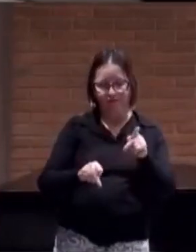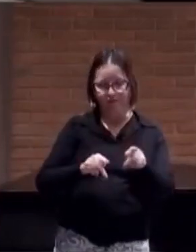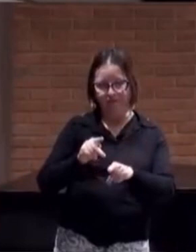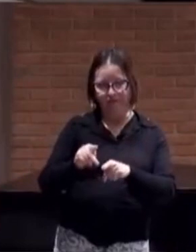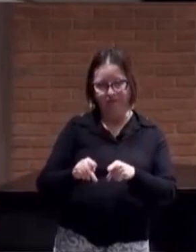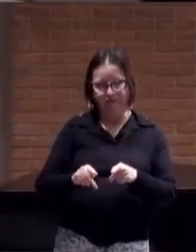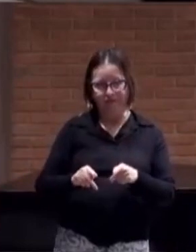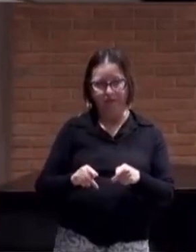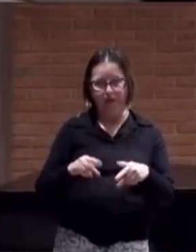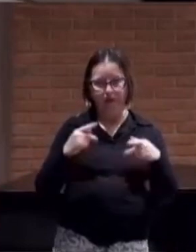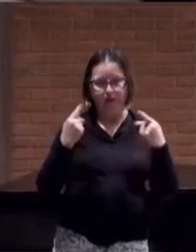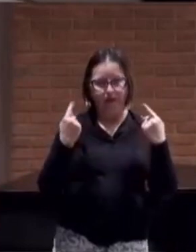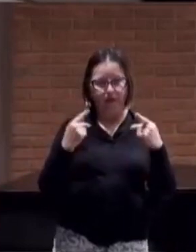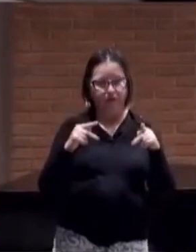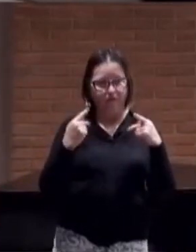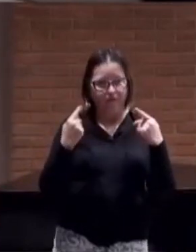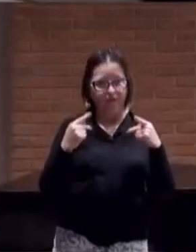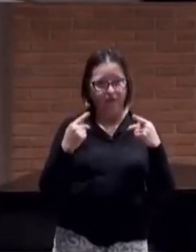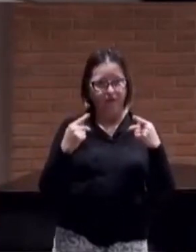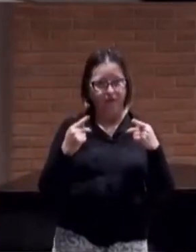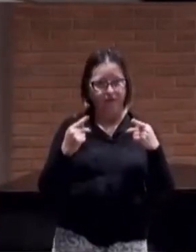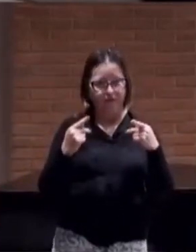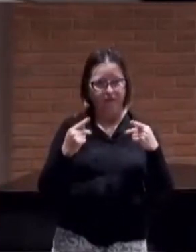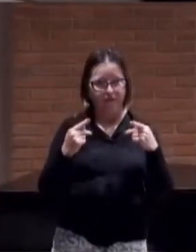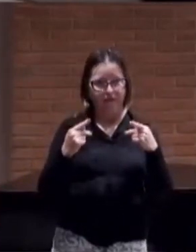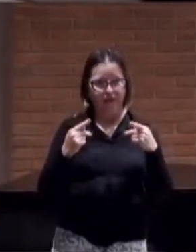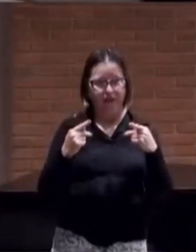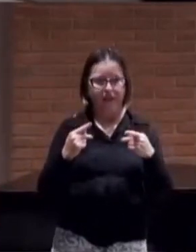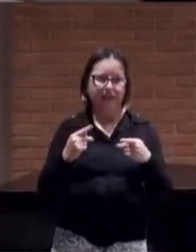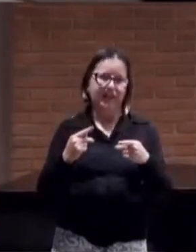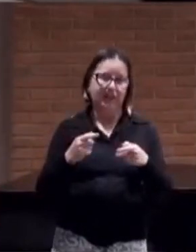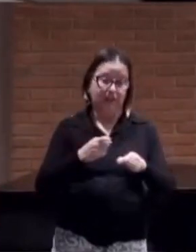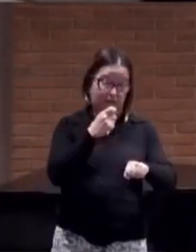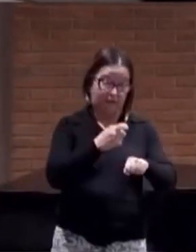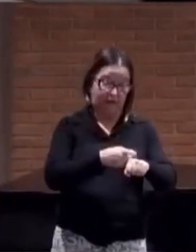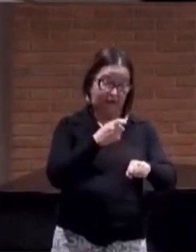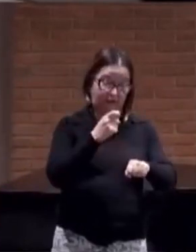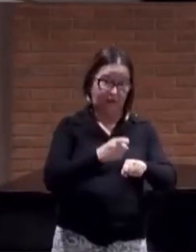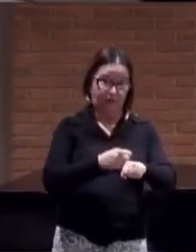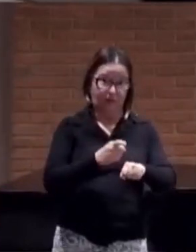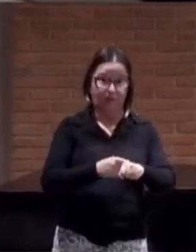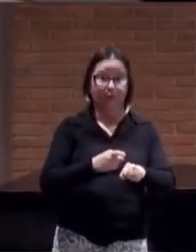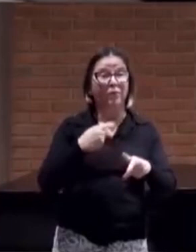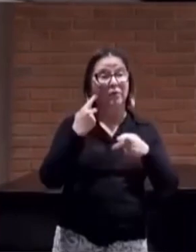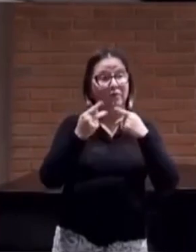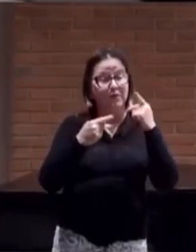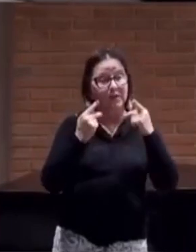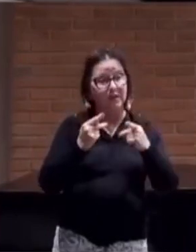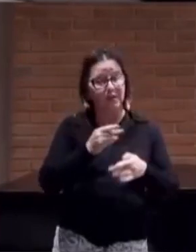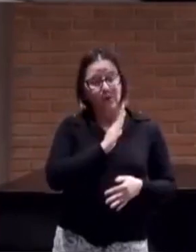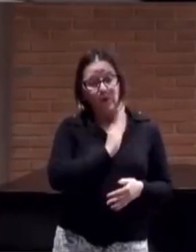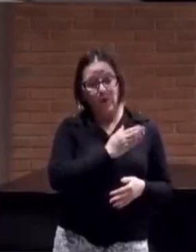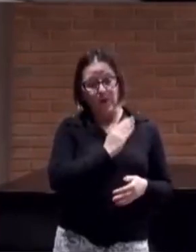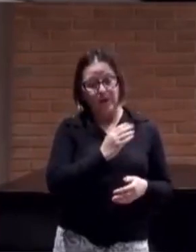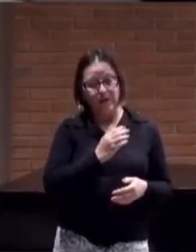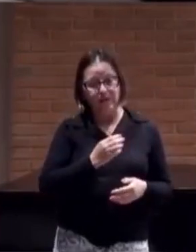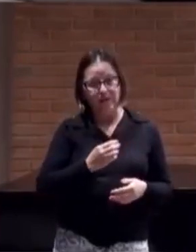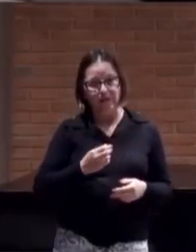o profeta é tão pesado em dizer que o coração humano é